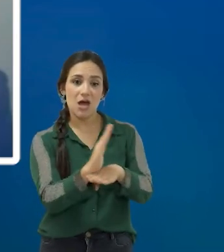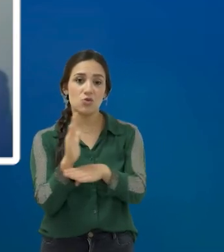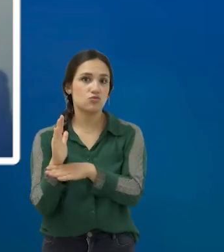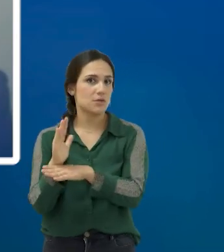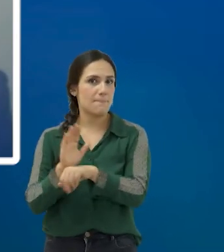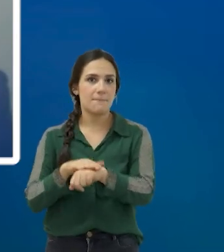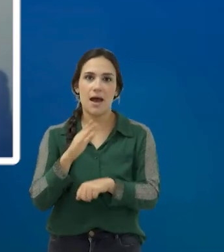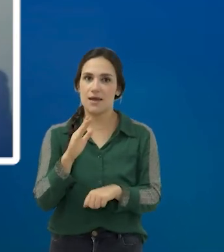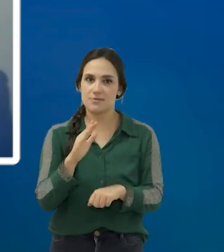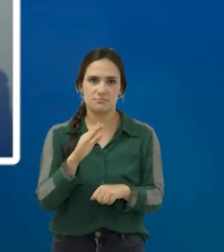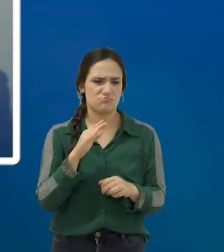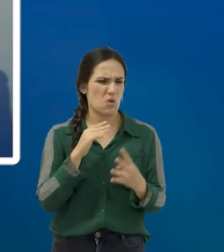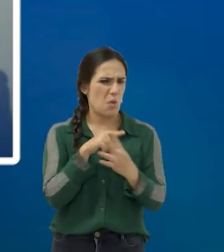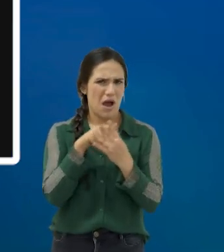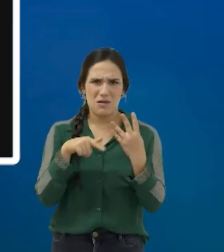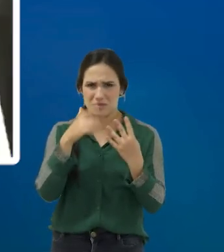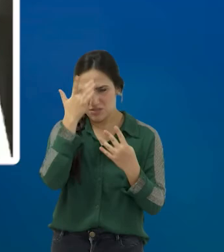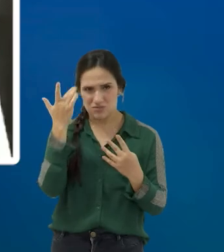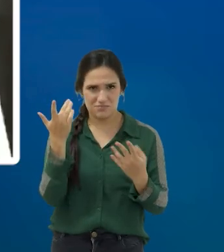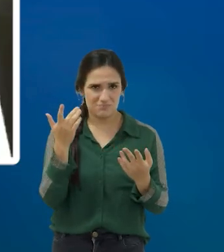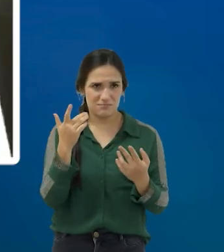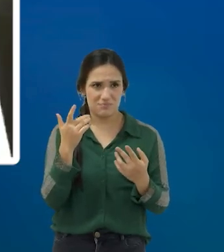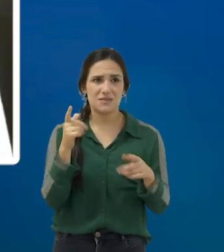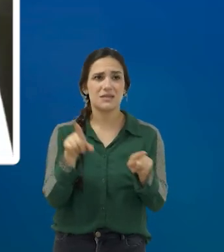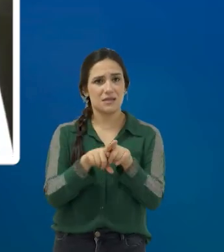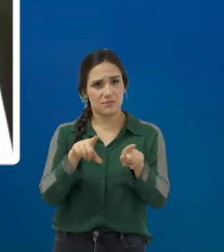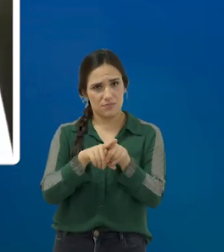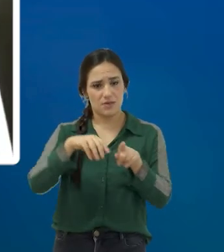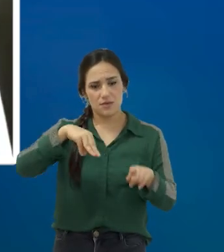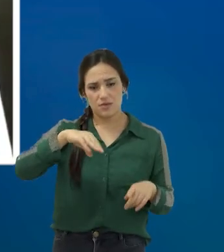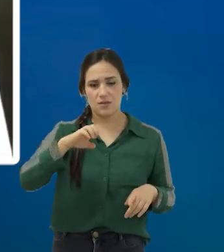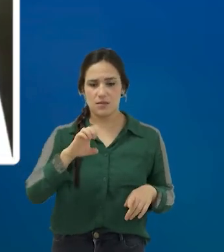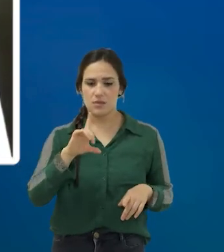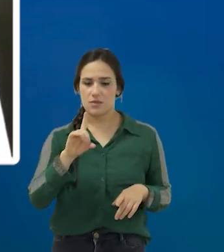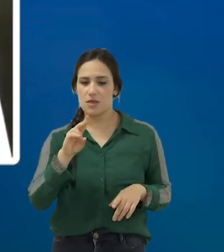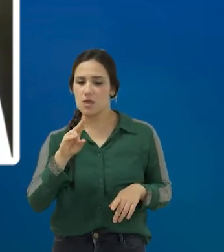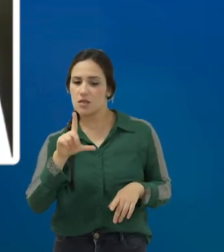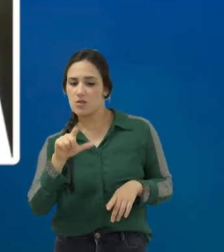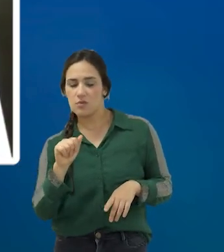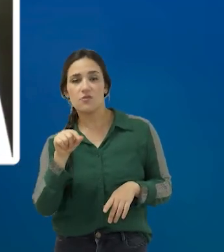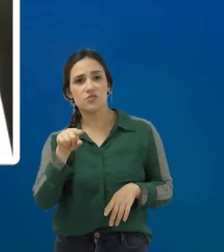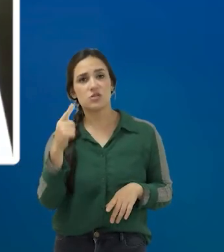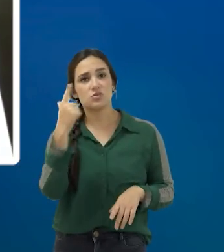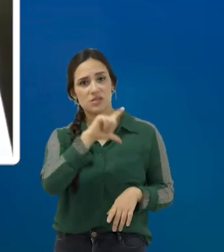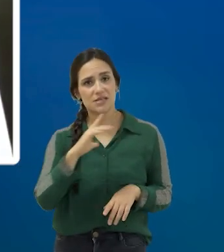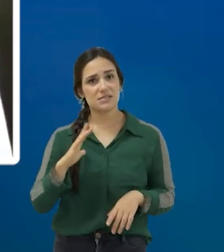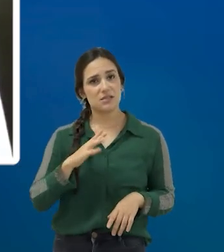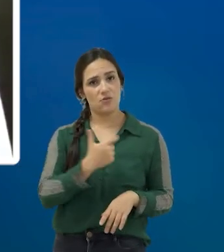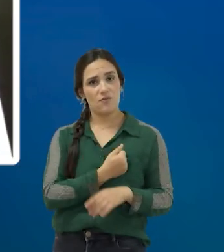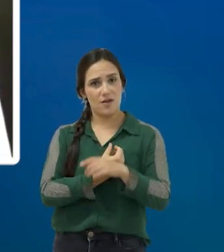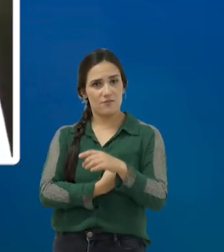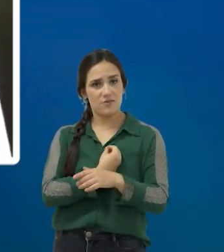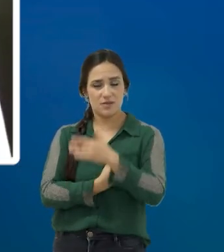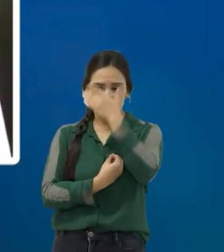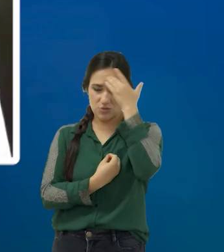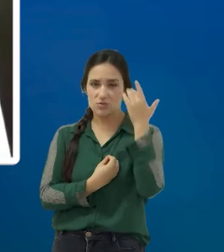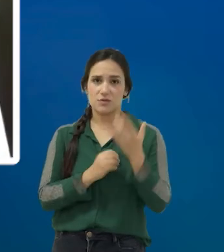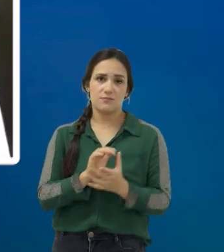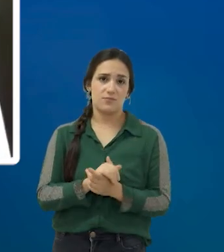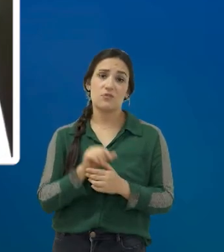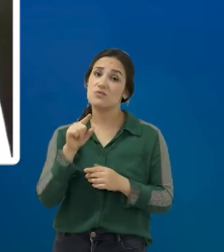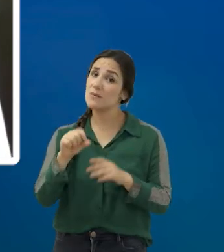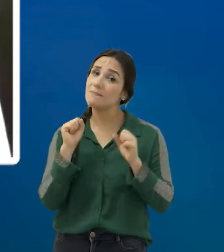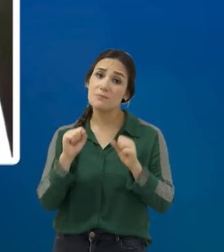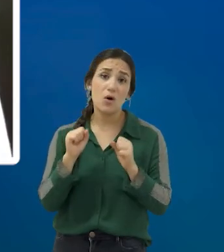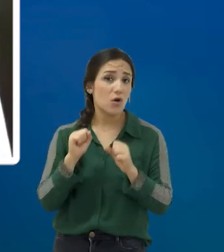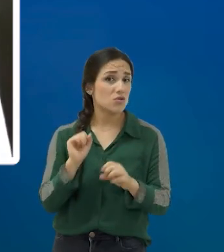ajudando mais de uma pessoa. E doador de medula também. Você se cadastrar como doador de medula, você vai estar